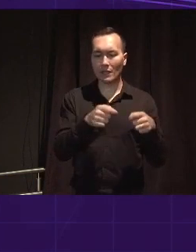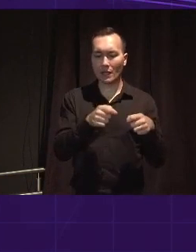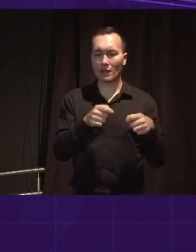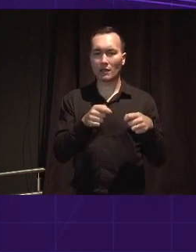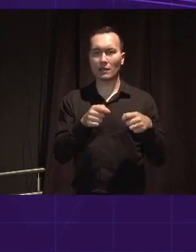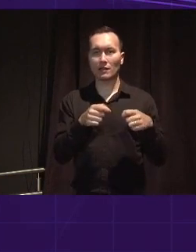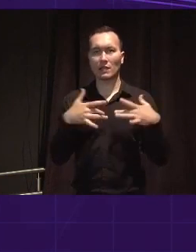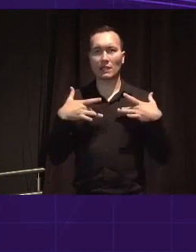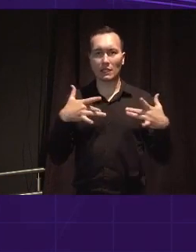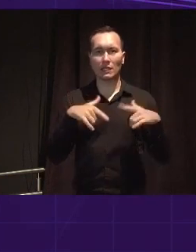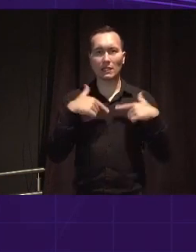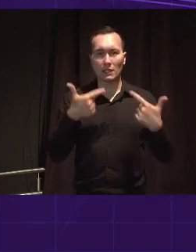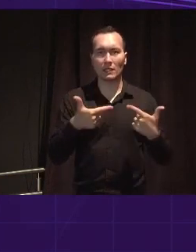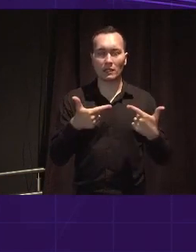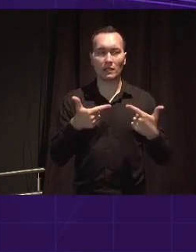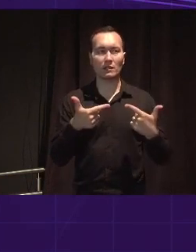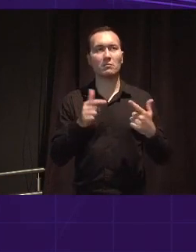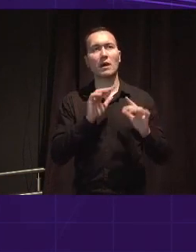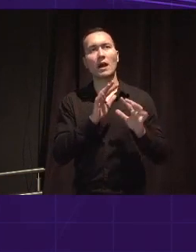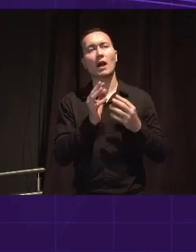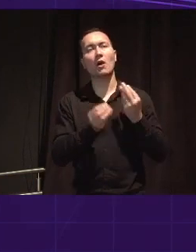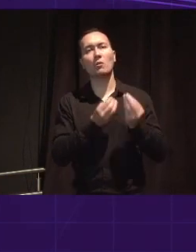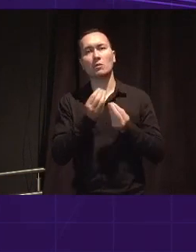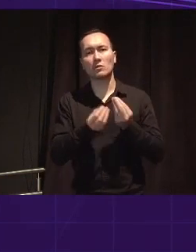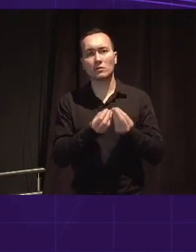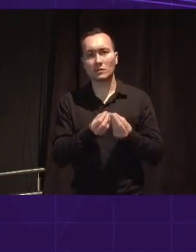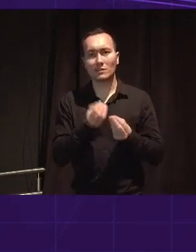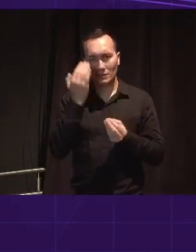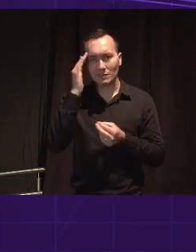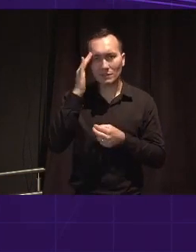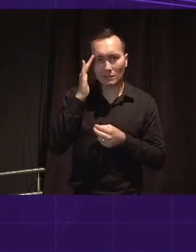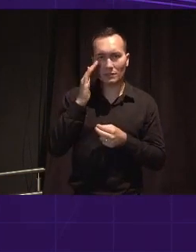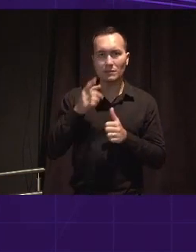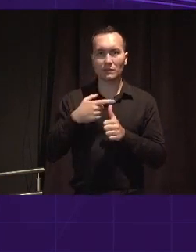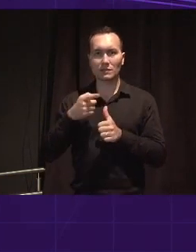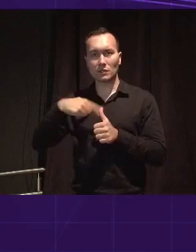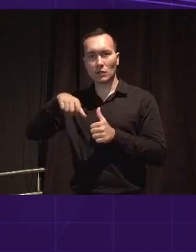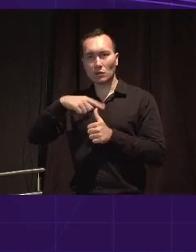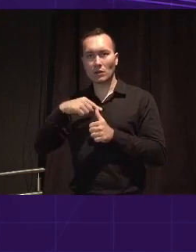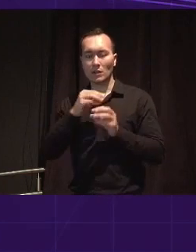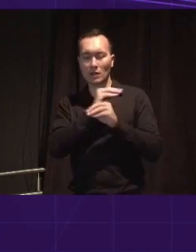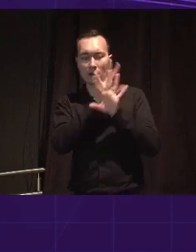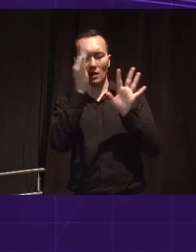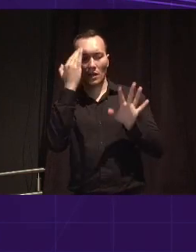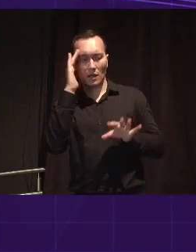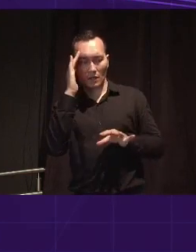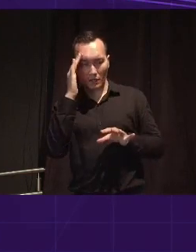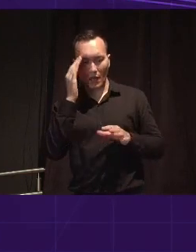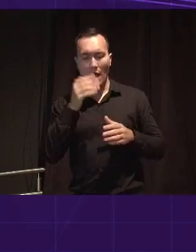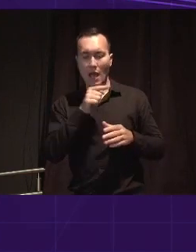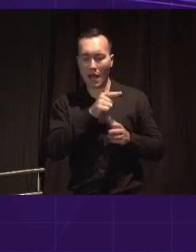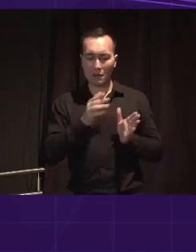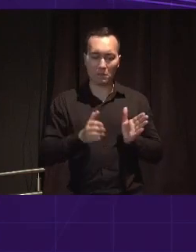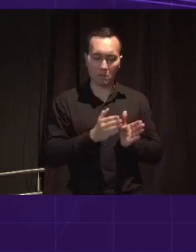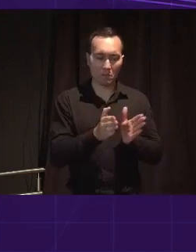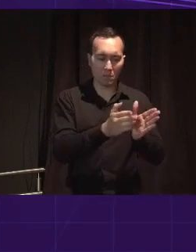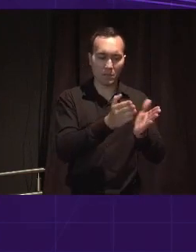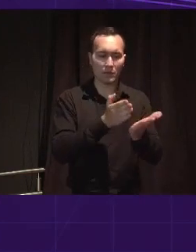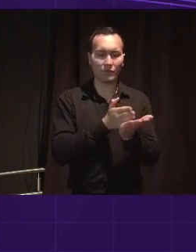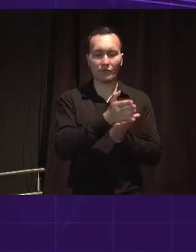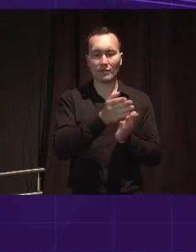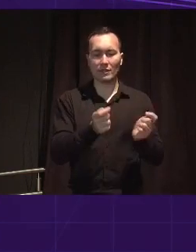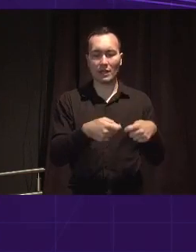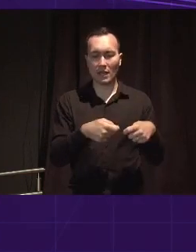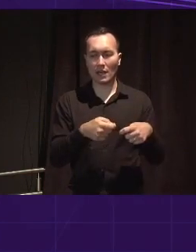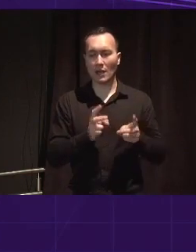e a gente abraçar eles, entender, construir processos juntos e criar mais sinergias para que isso possa ocorrer da forma mais fluida